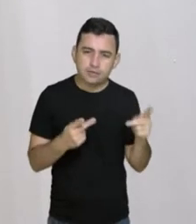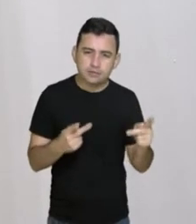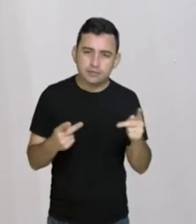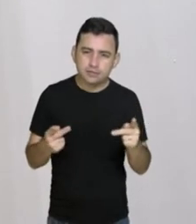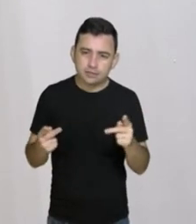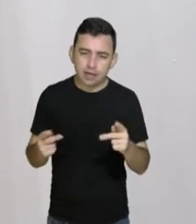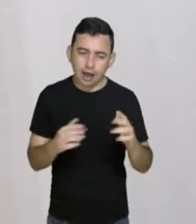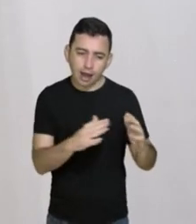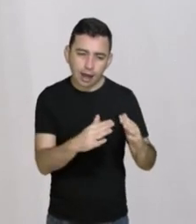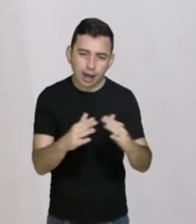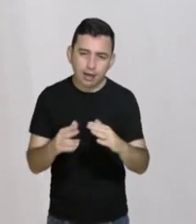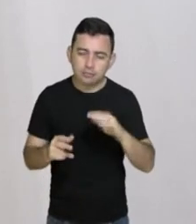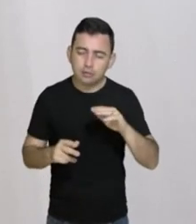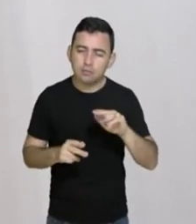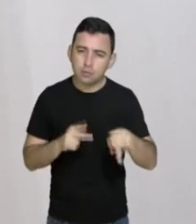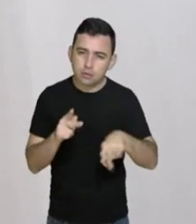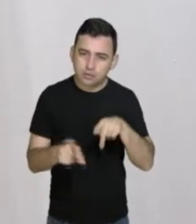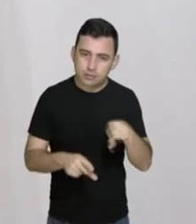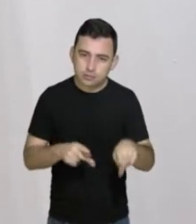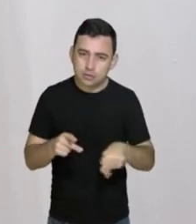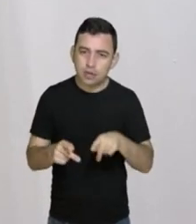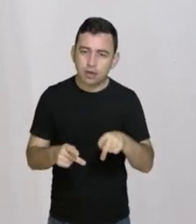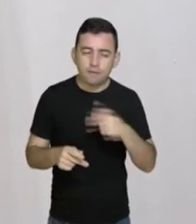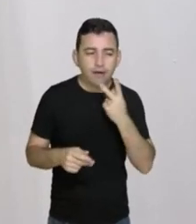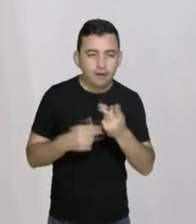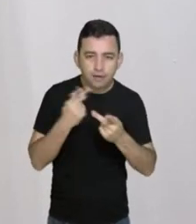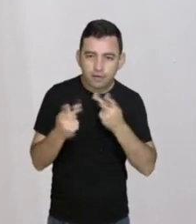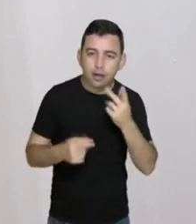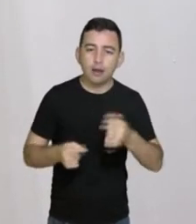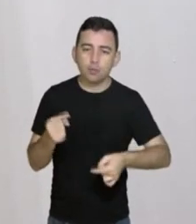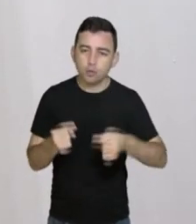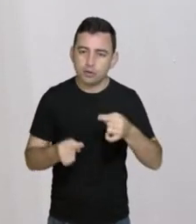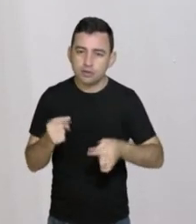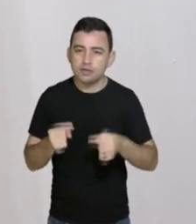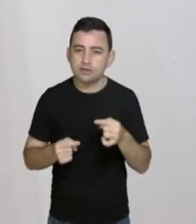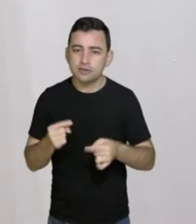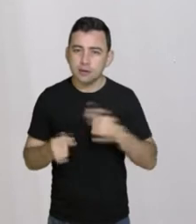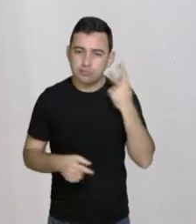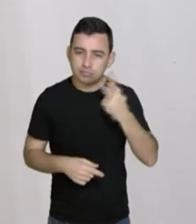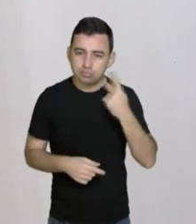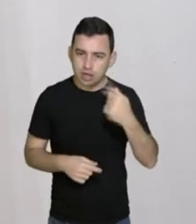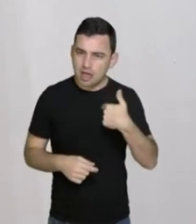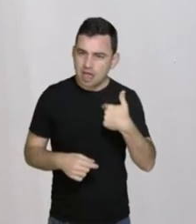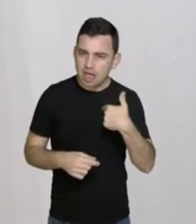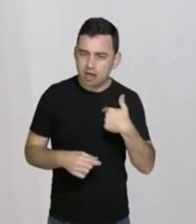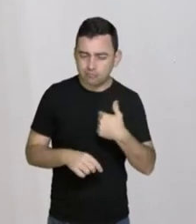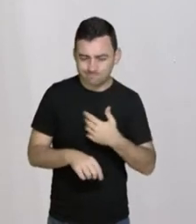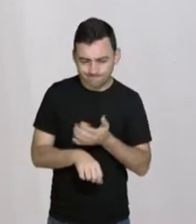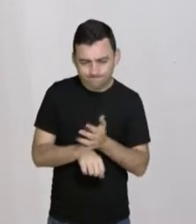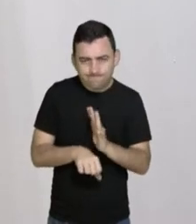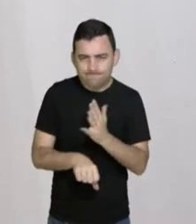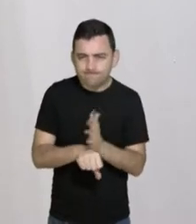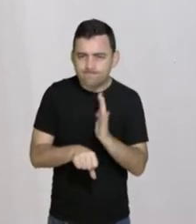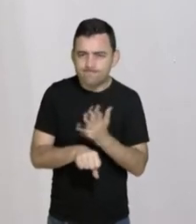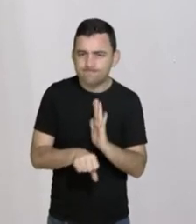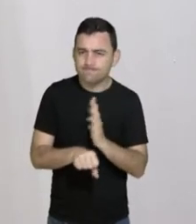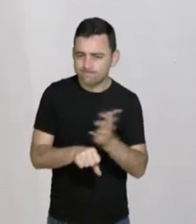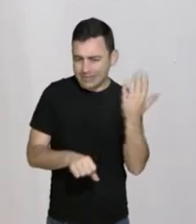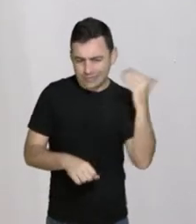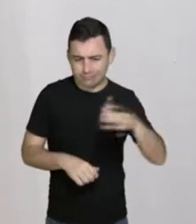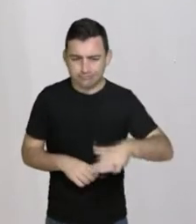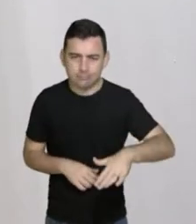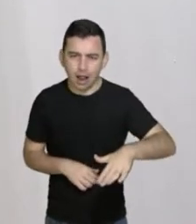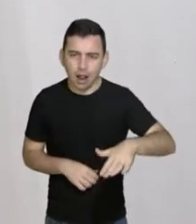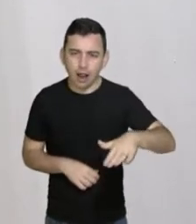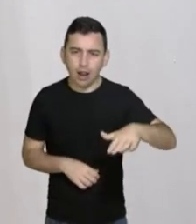cidadãos para falar de política. Assim fui forjado, desde cedo, para participar